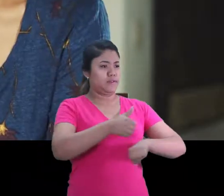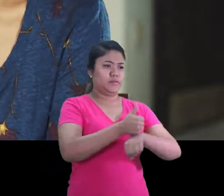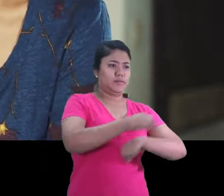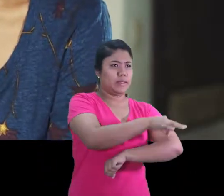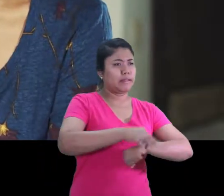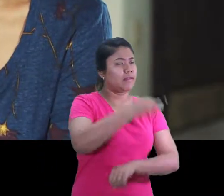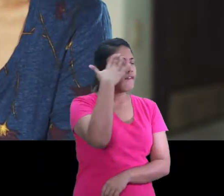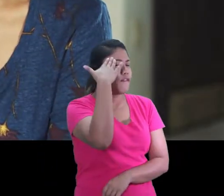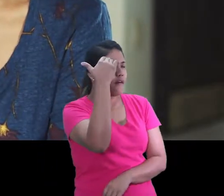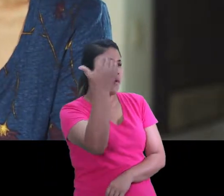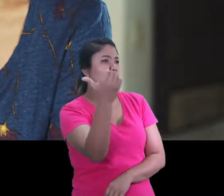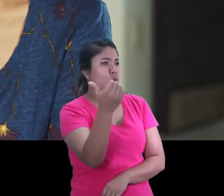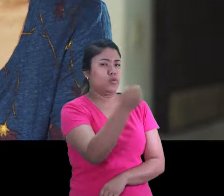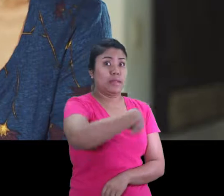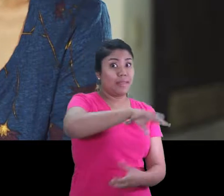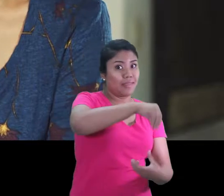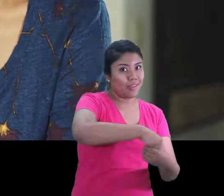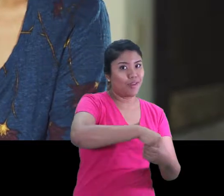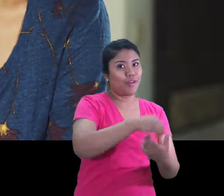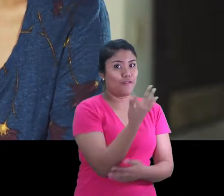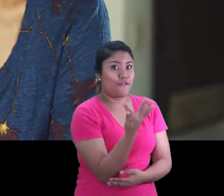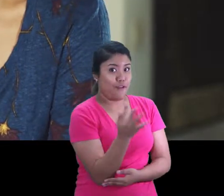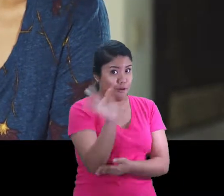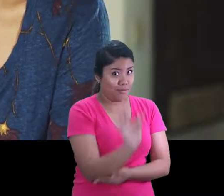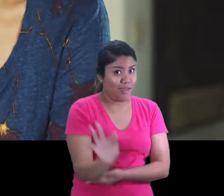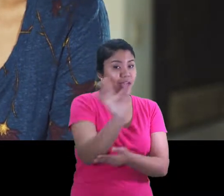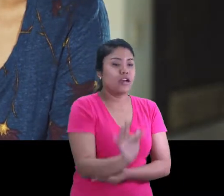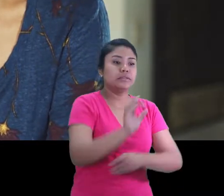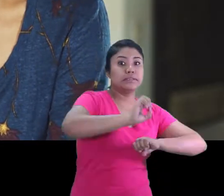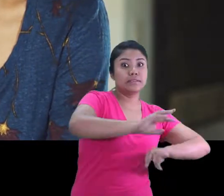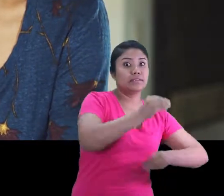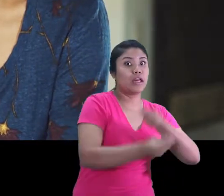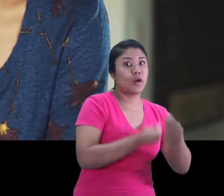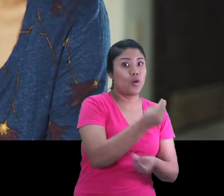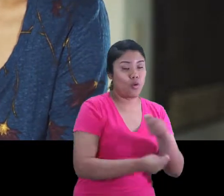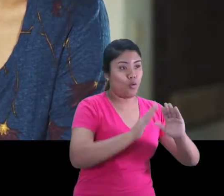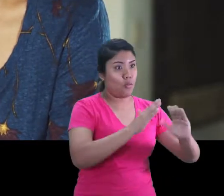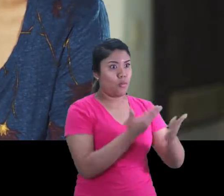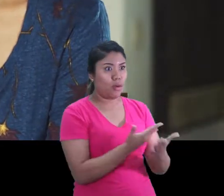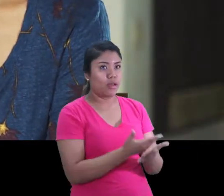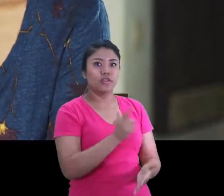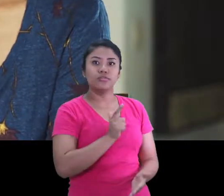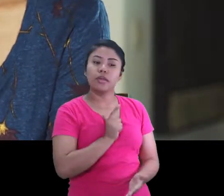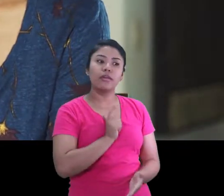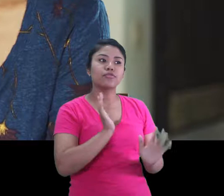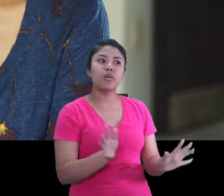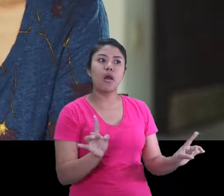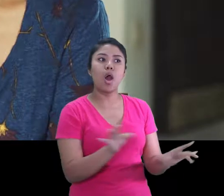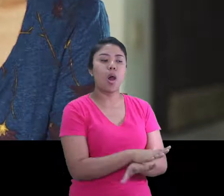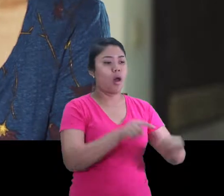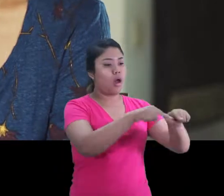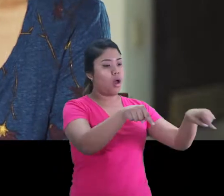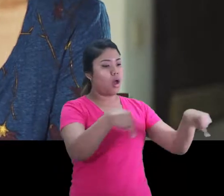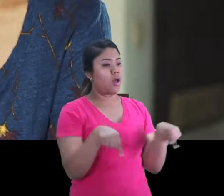super famoso que ganhou prêmio. Quando ele vai ensinar um terceiro ano, geralmente, na Faculdade de Arquitetura, a fazer escola, ele tem